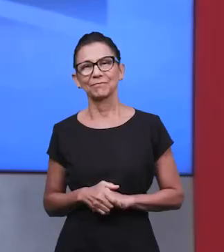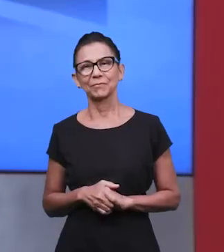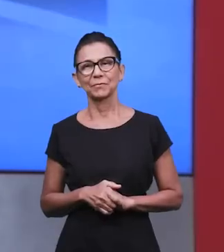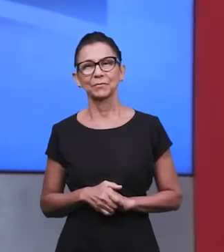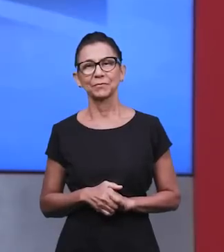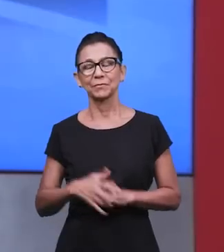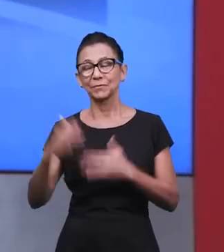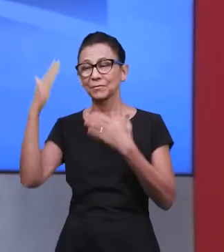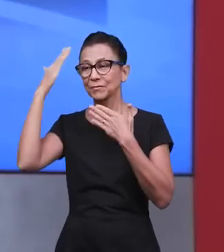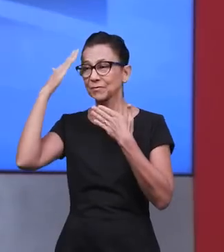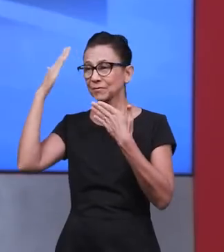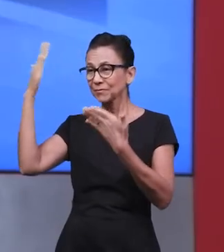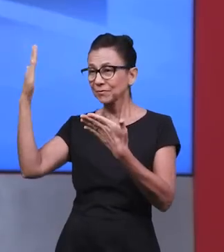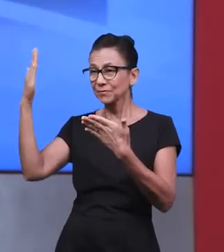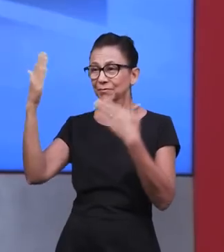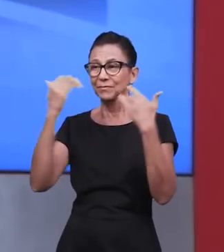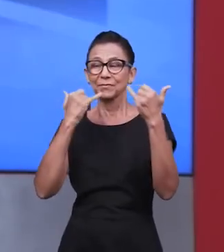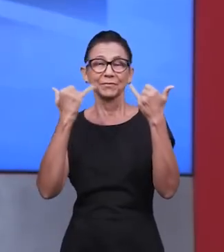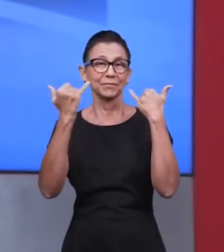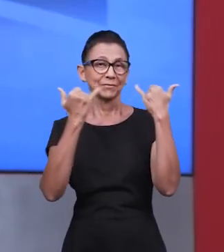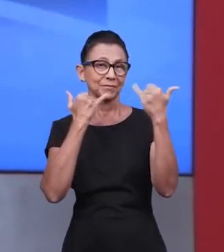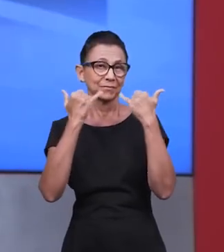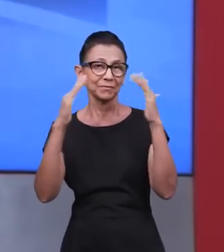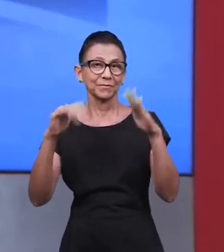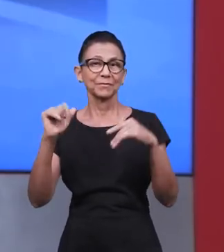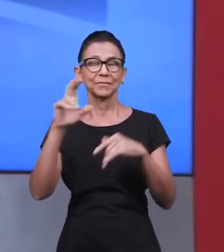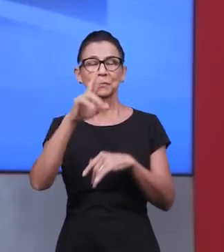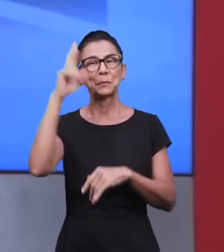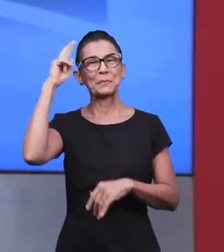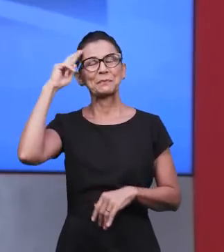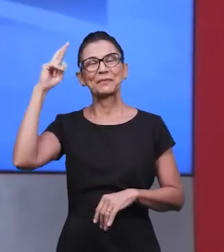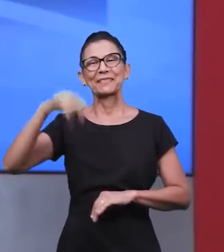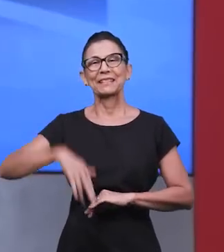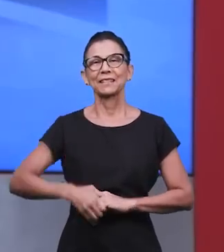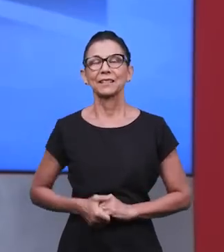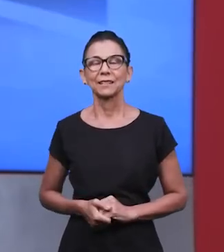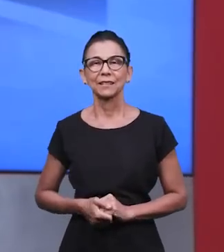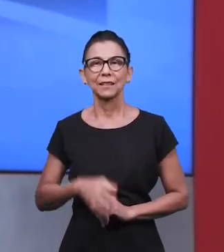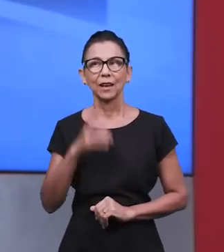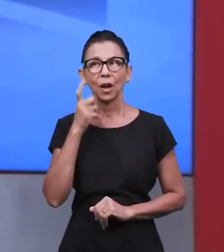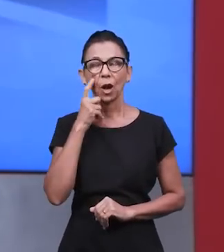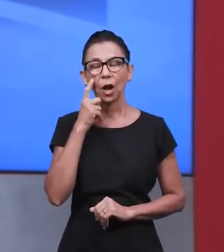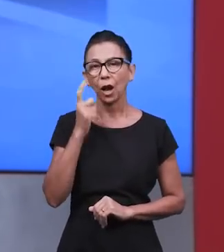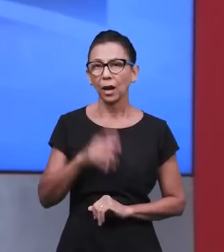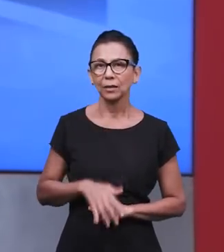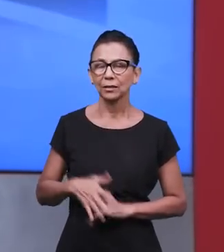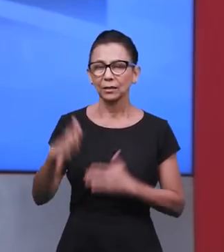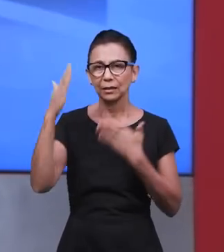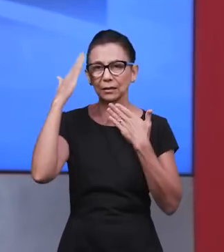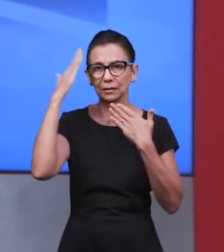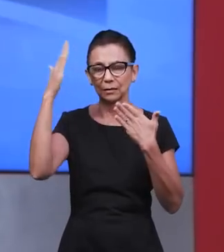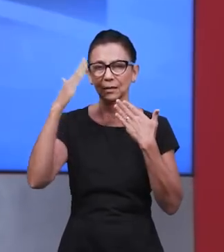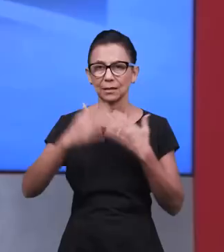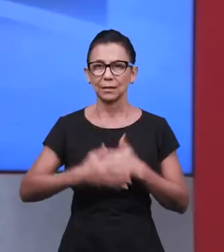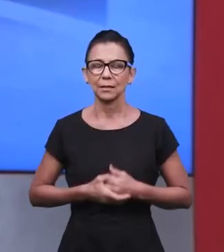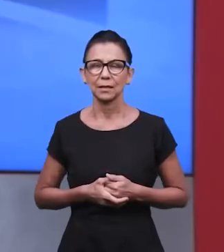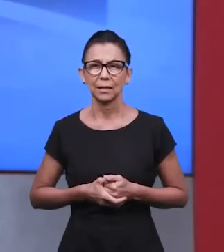semana! Obrigado, Rebeca, pelas informações. Louvado seja o nome do Senhor. E olha, já queremos agradecer aqui